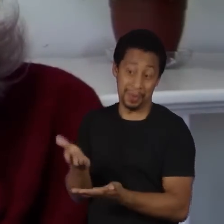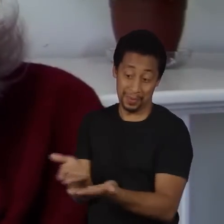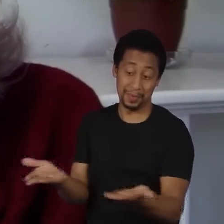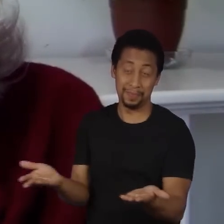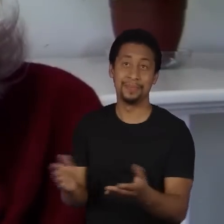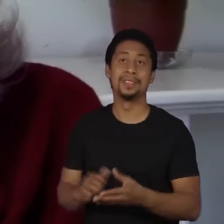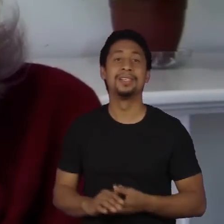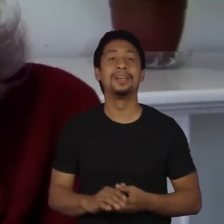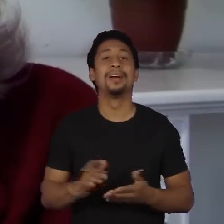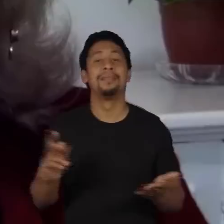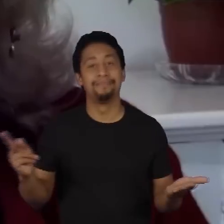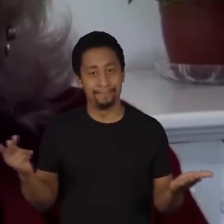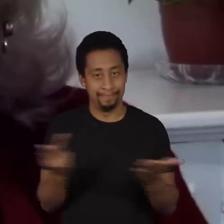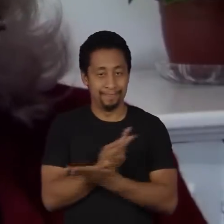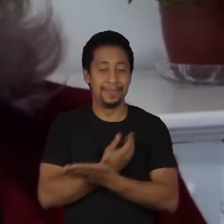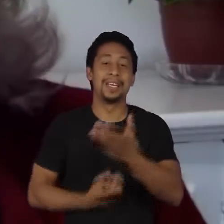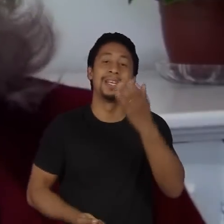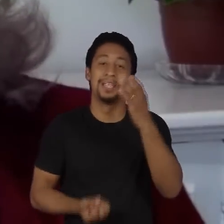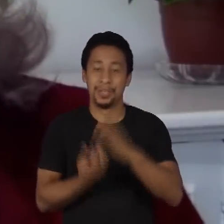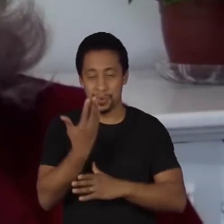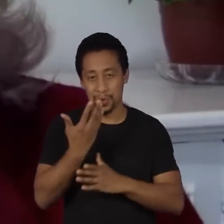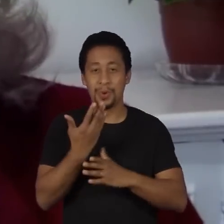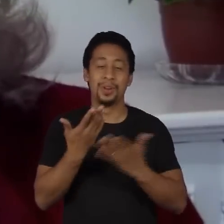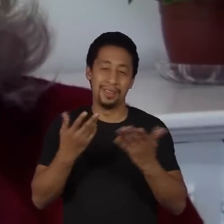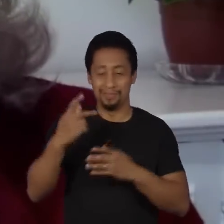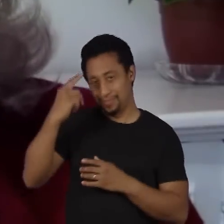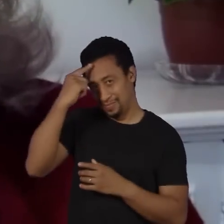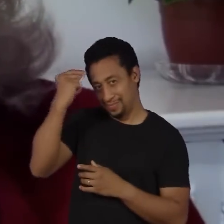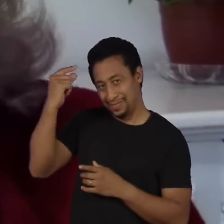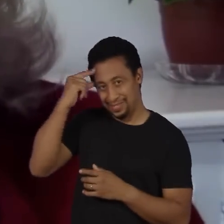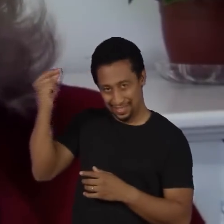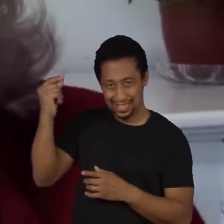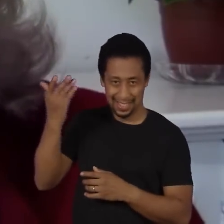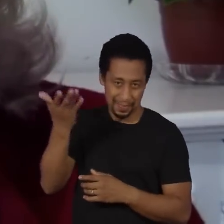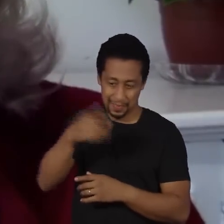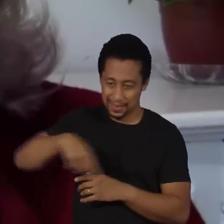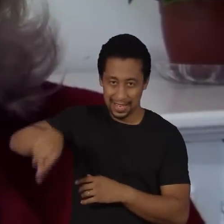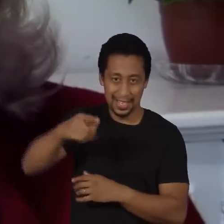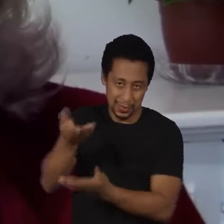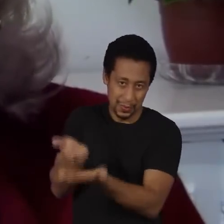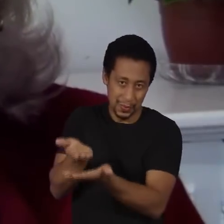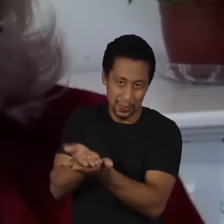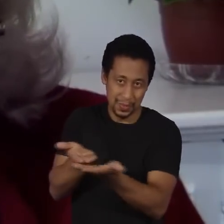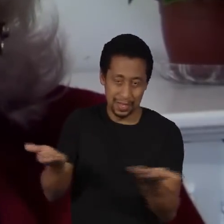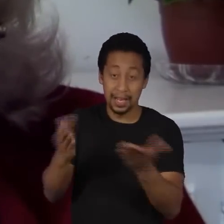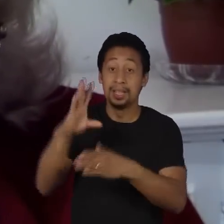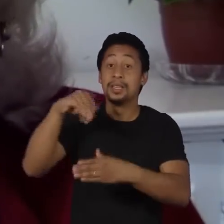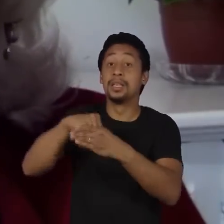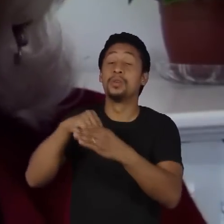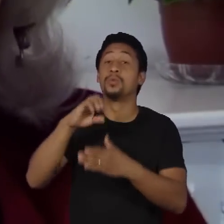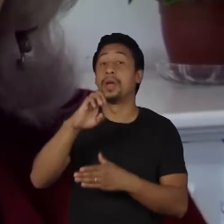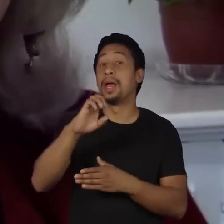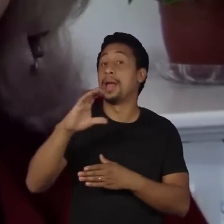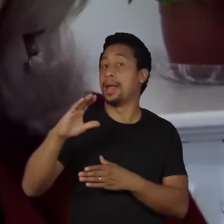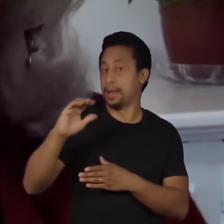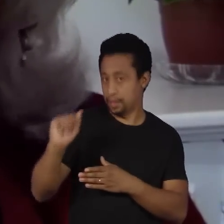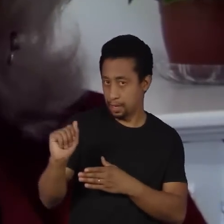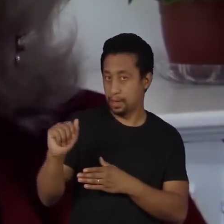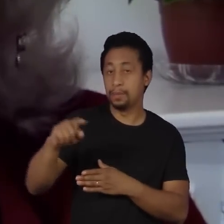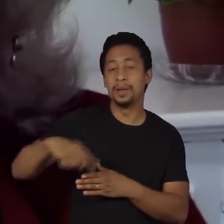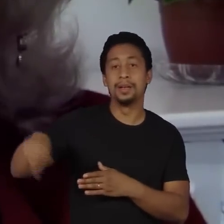de licenciatura, que foi a primeira licenciatura aberta na ECA, uma licenciatura em